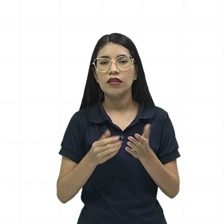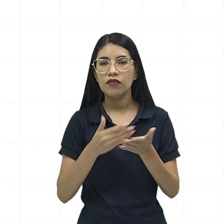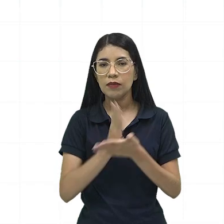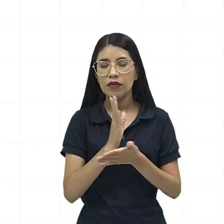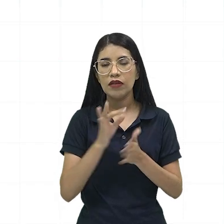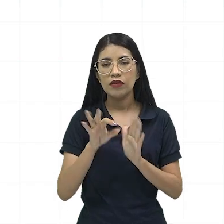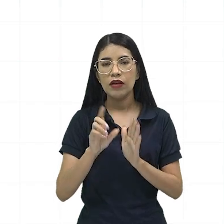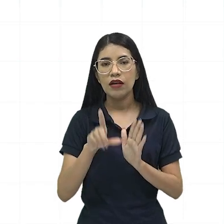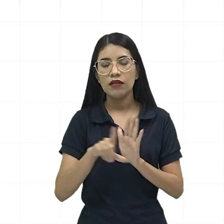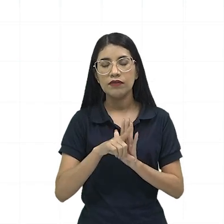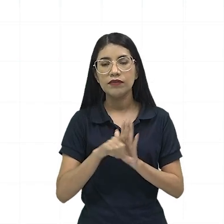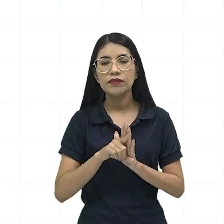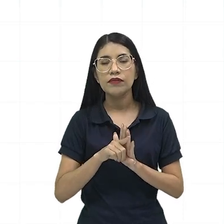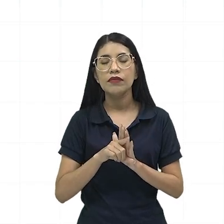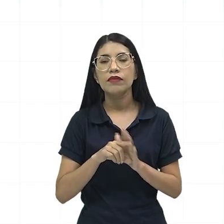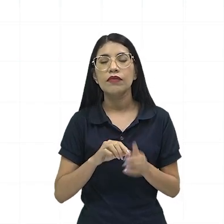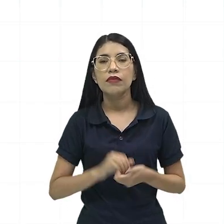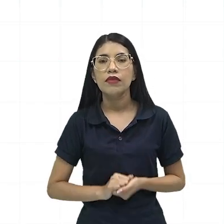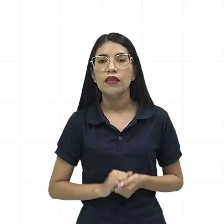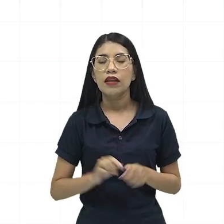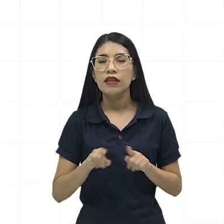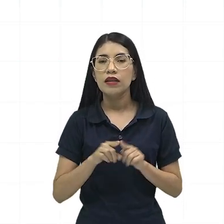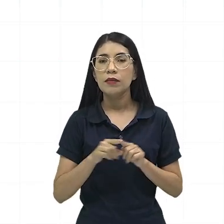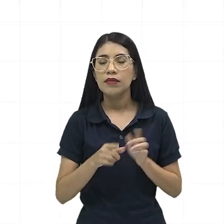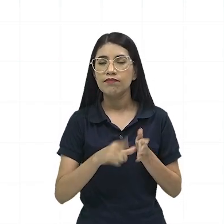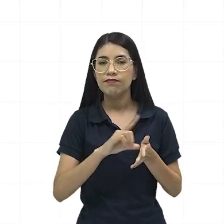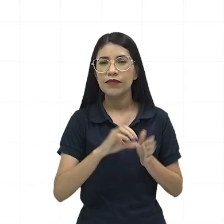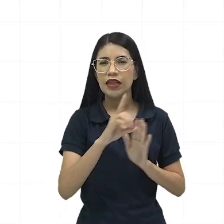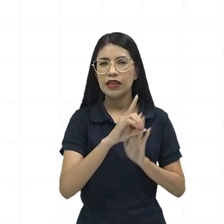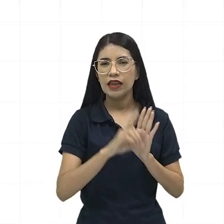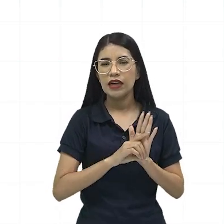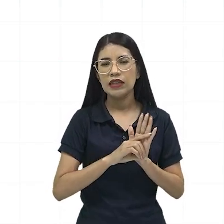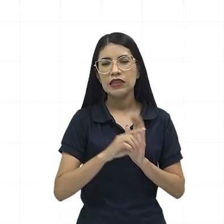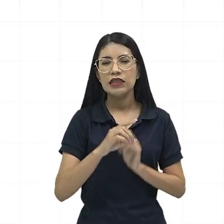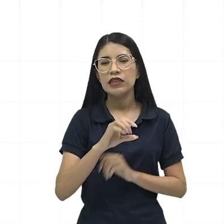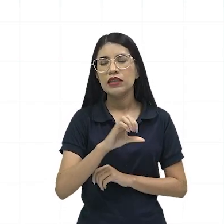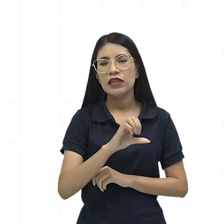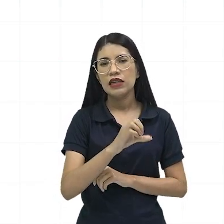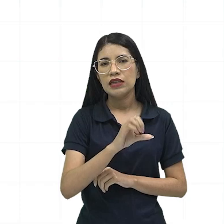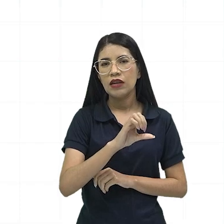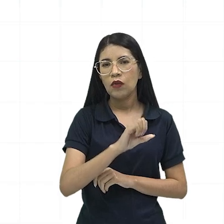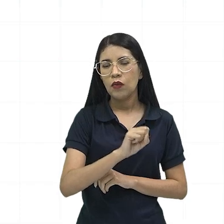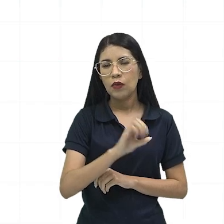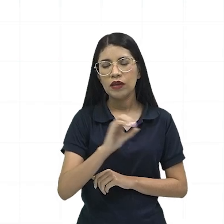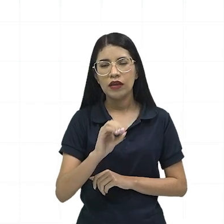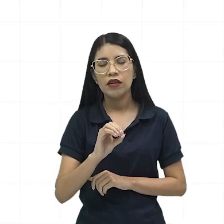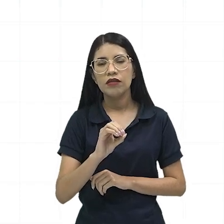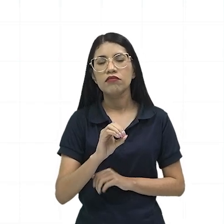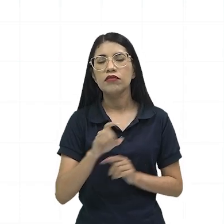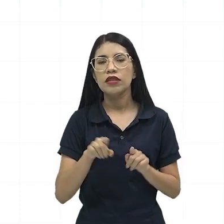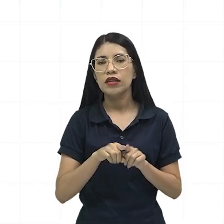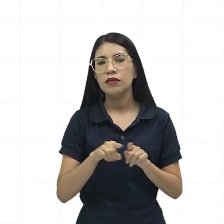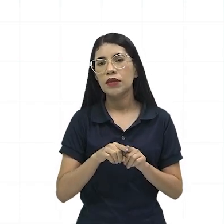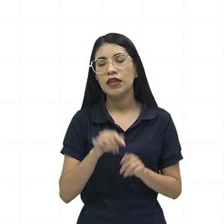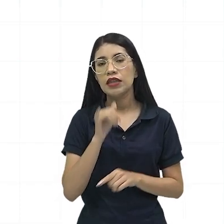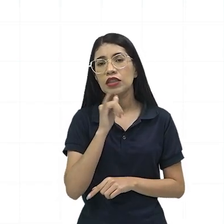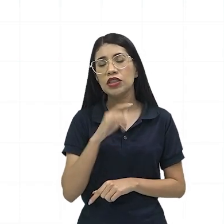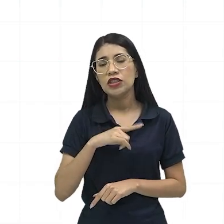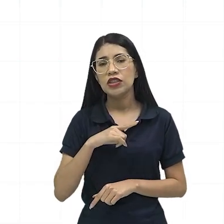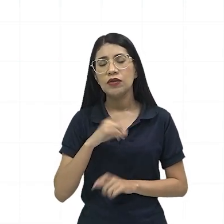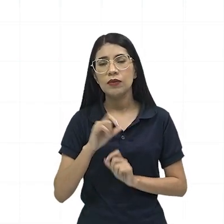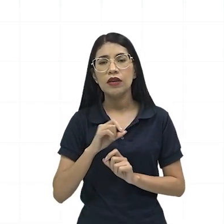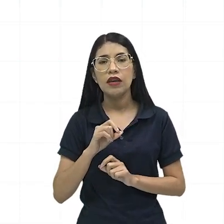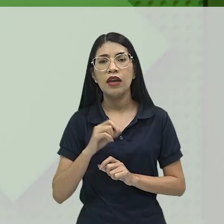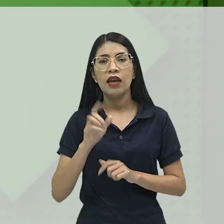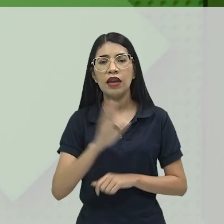década de 80, 60 e até atrás, né, até mais longe aí dessa data, a gente via casos de